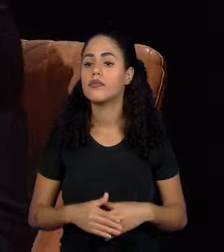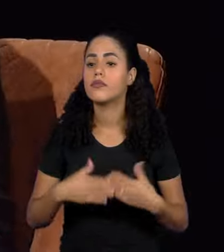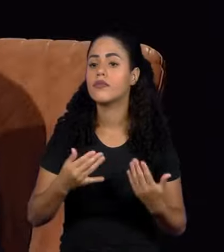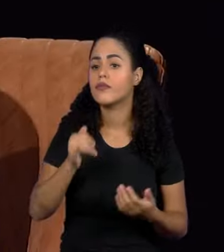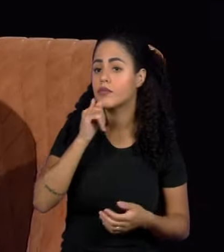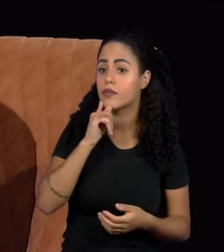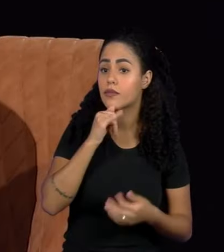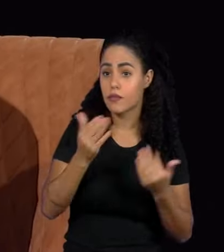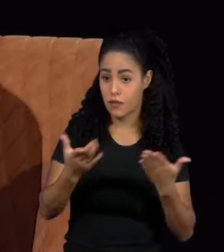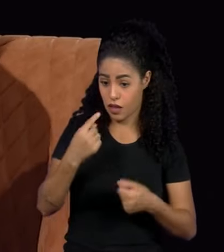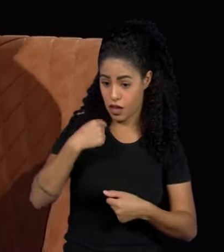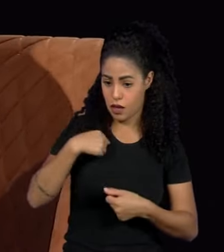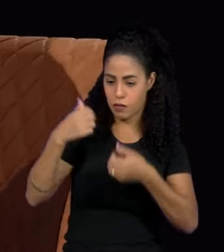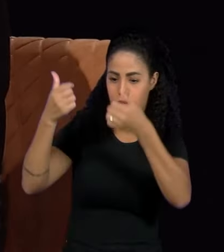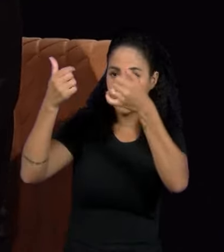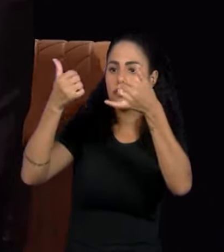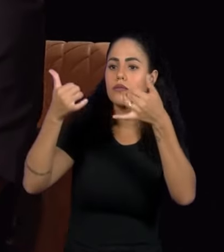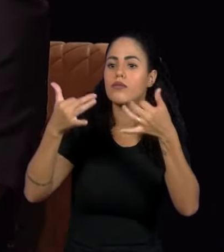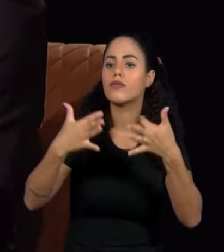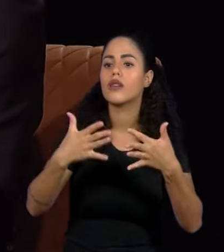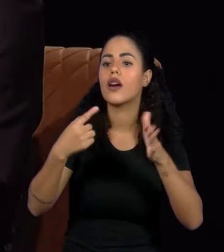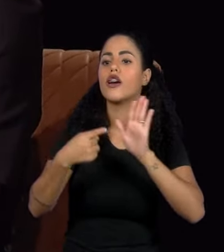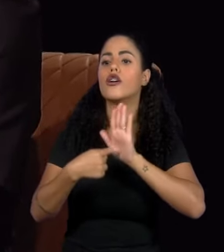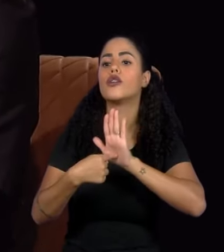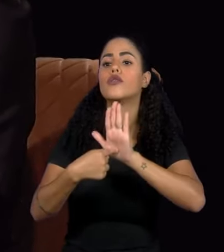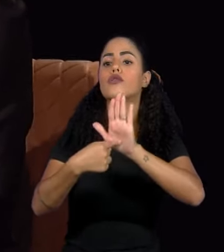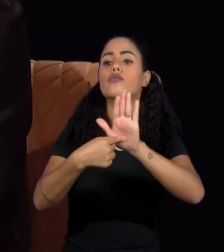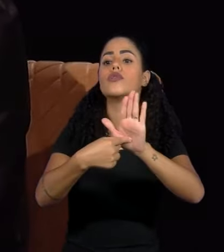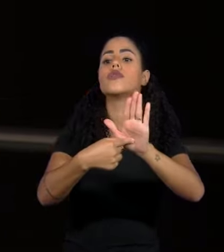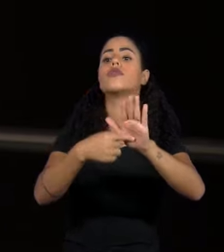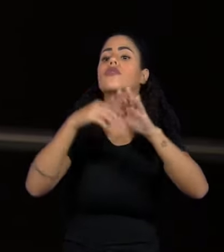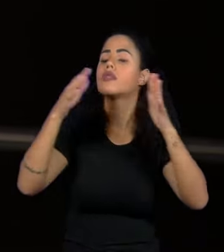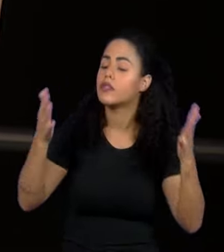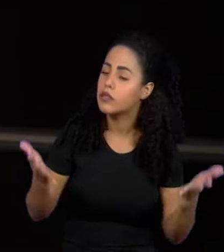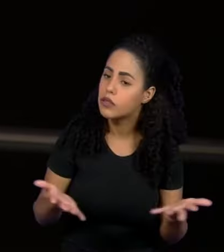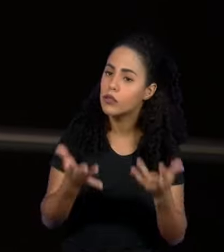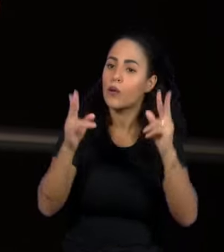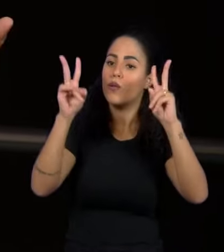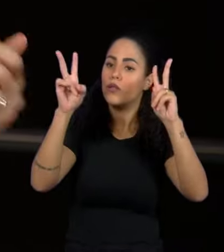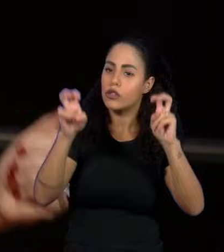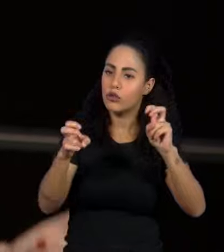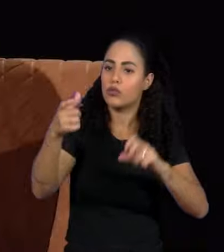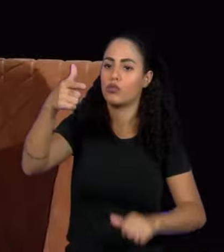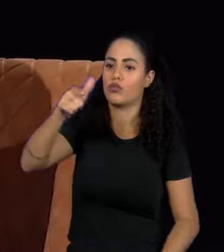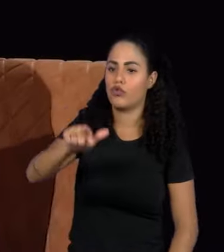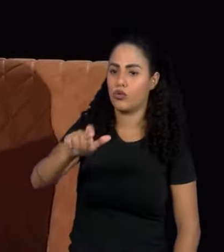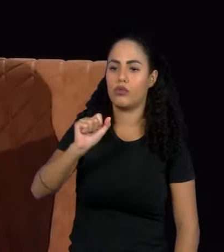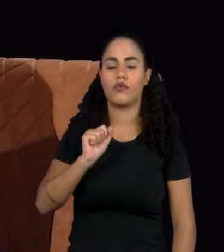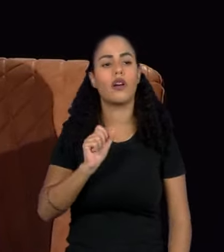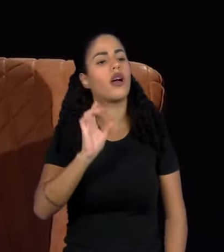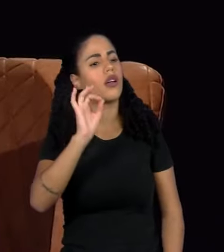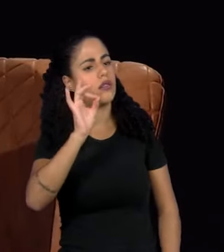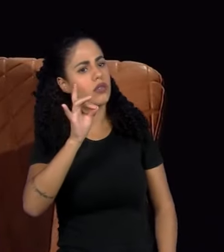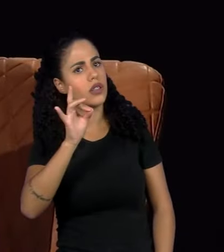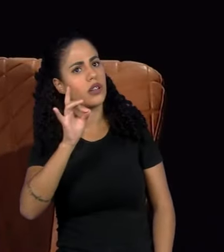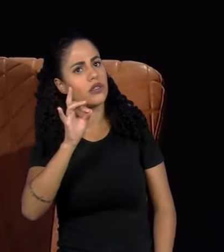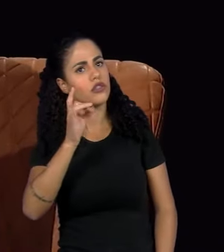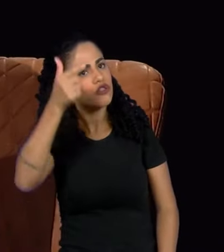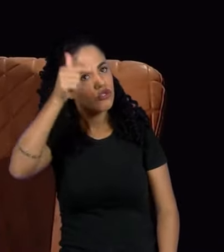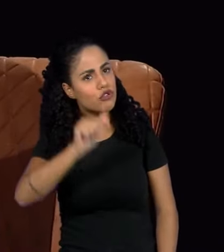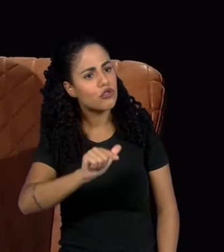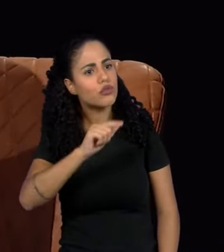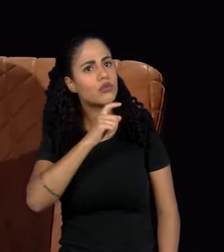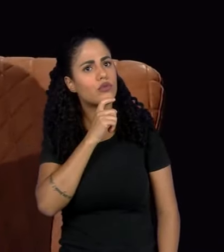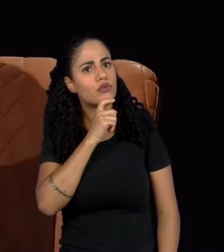eu estou explicando isso, eu estou levantando o assunto. De novo, né? Talvez muita gente vai ver e falar assim, eu não tinha pensado nisso,